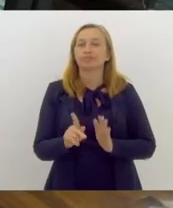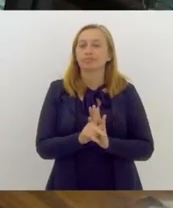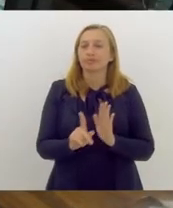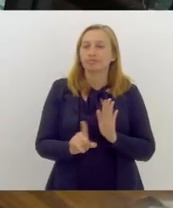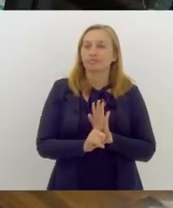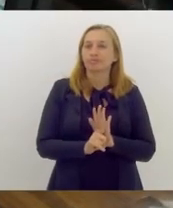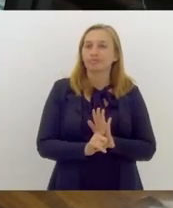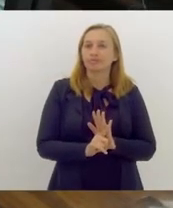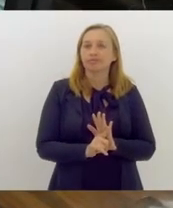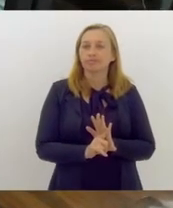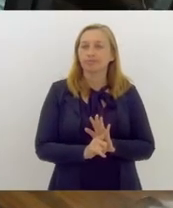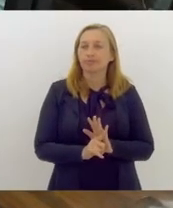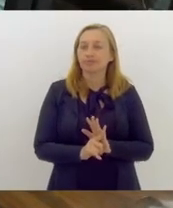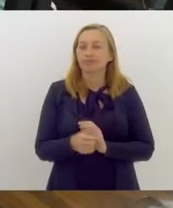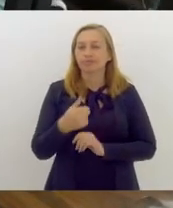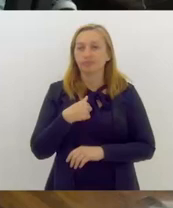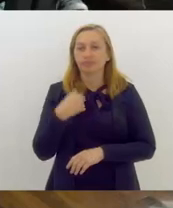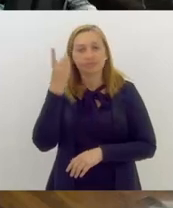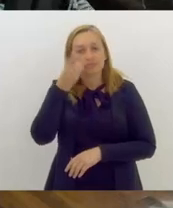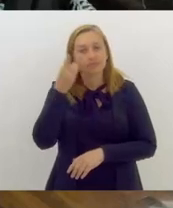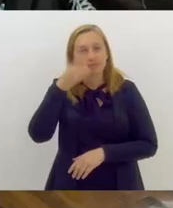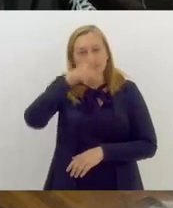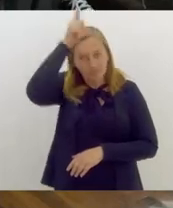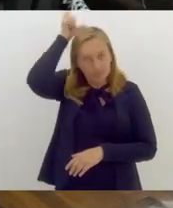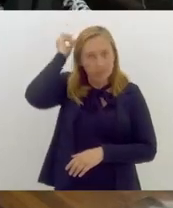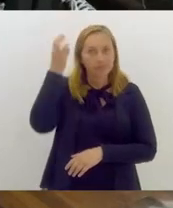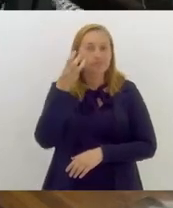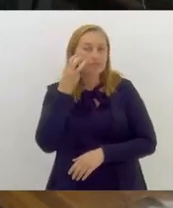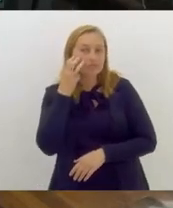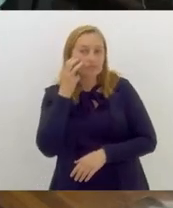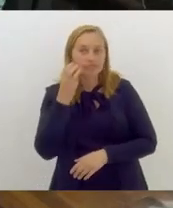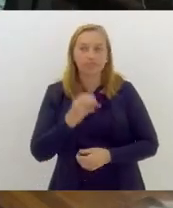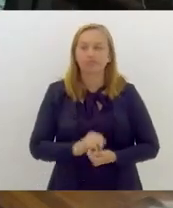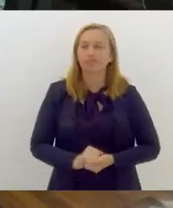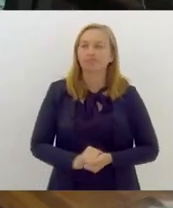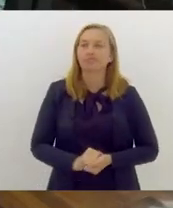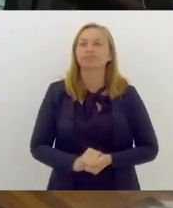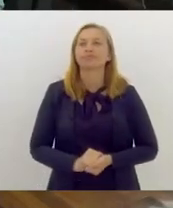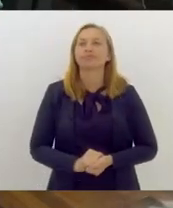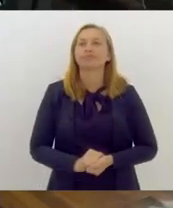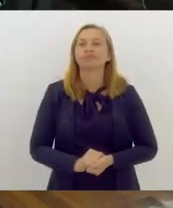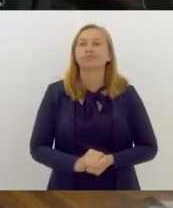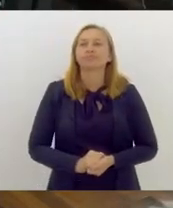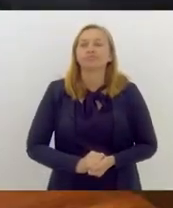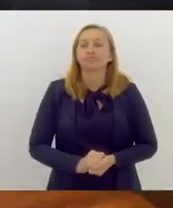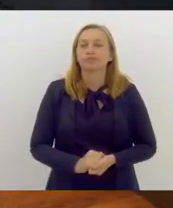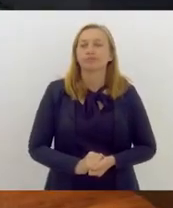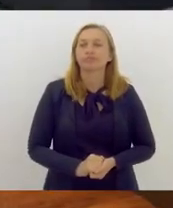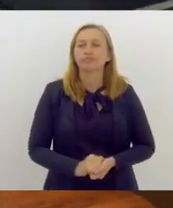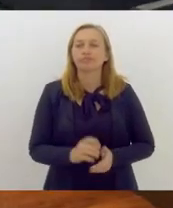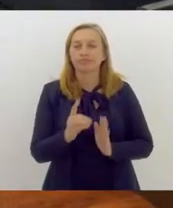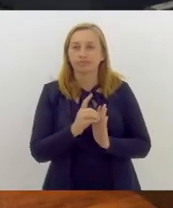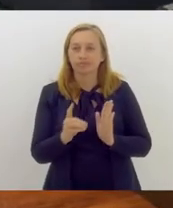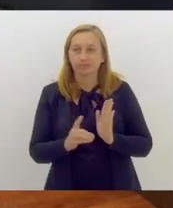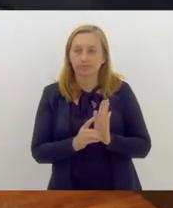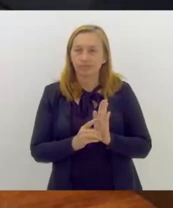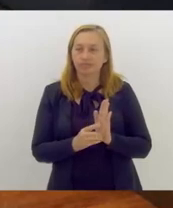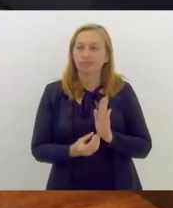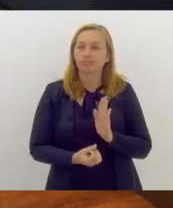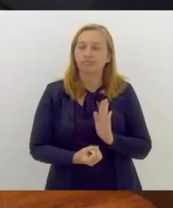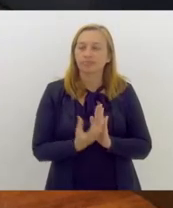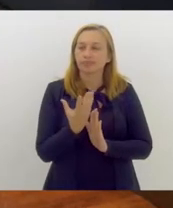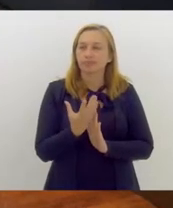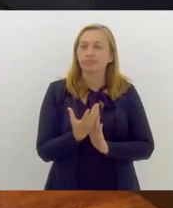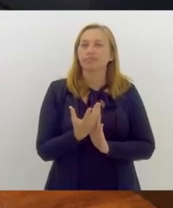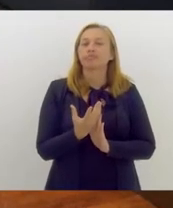lei eu e Deputado Luiz Paulo e deputado valdec tem me apresentamos o decreto legislativo 69 de 22